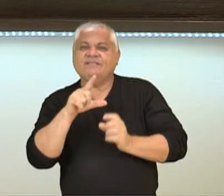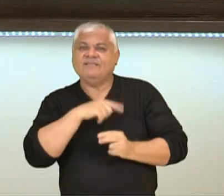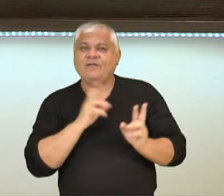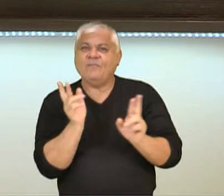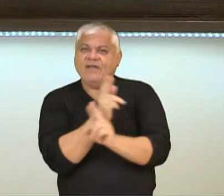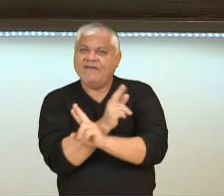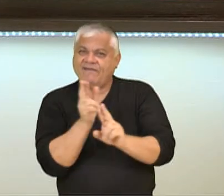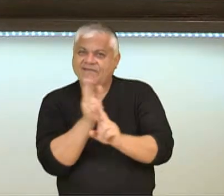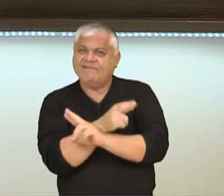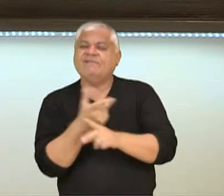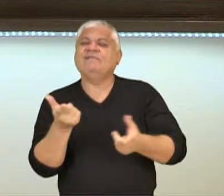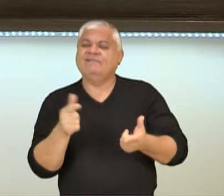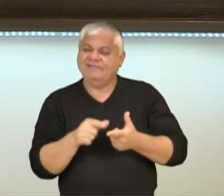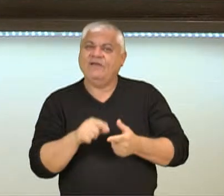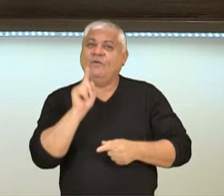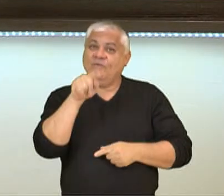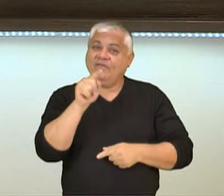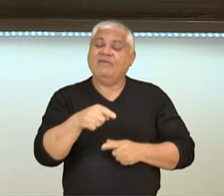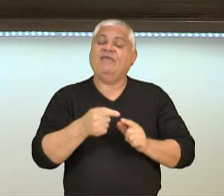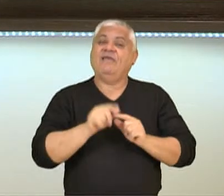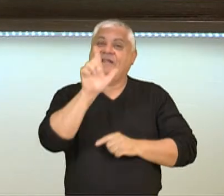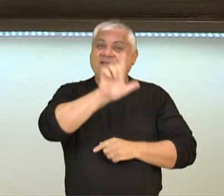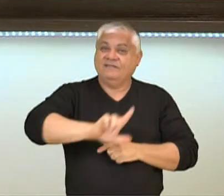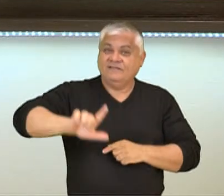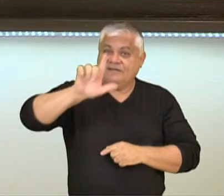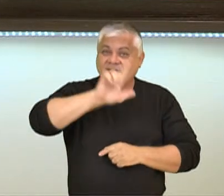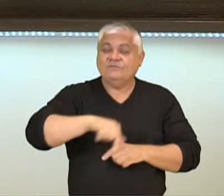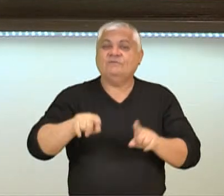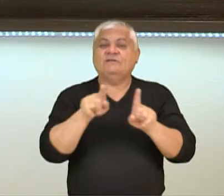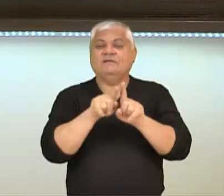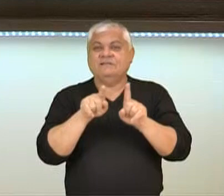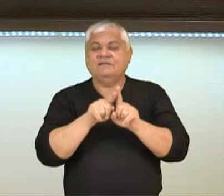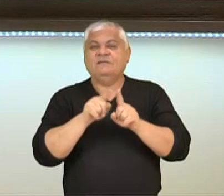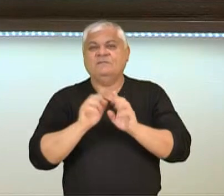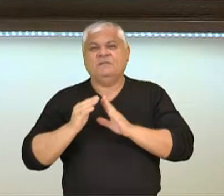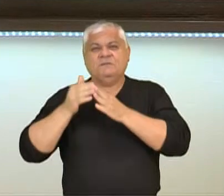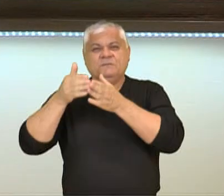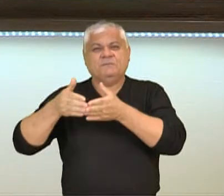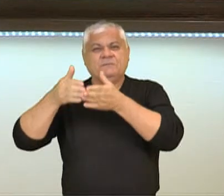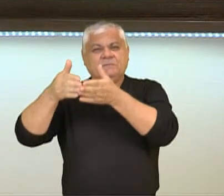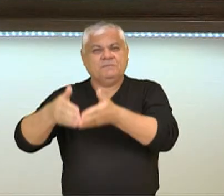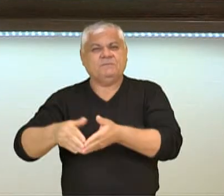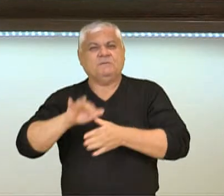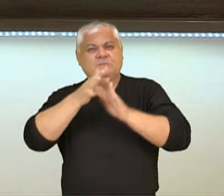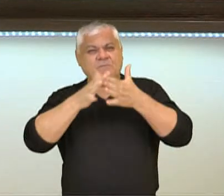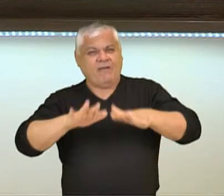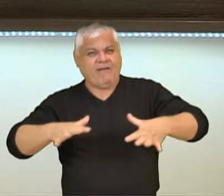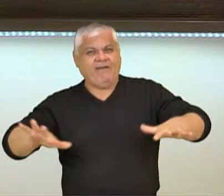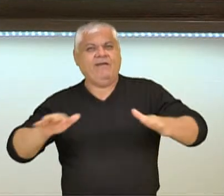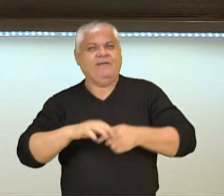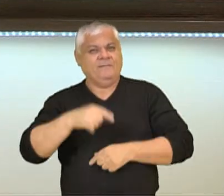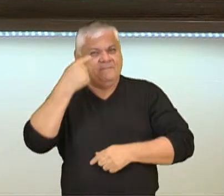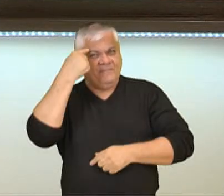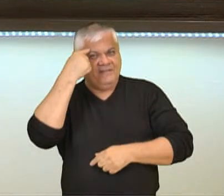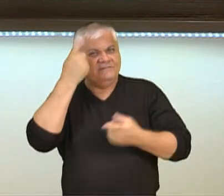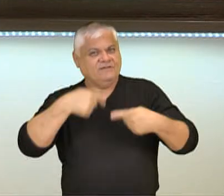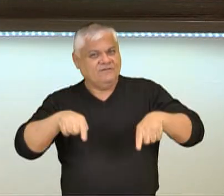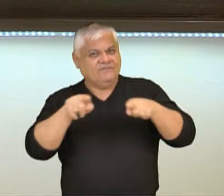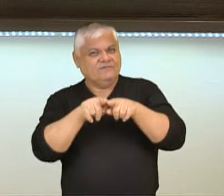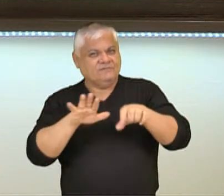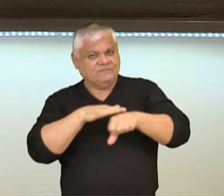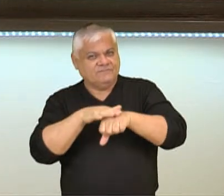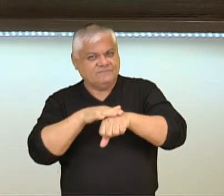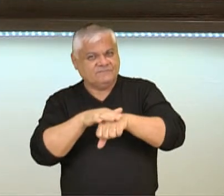muito marcante entre a literatura e as embarcações e o mar. Pensem e eu já volto comentando